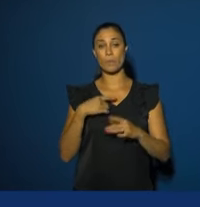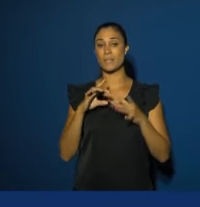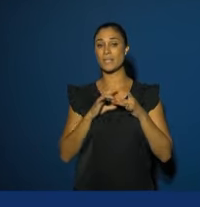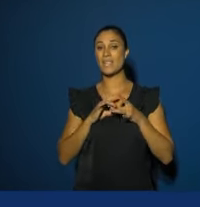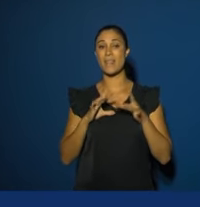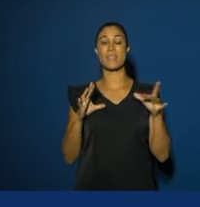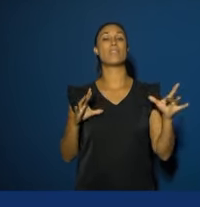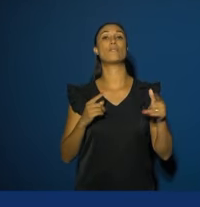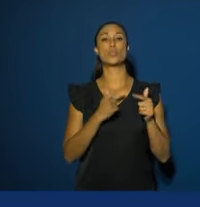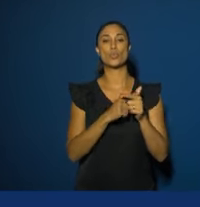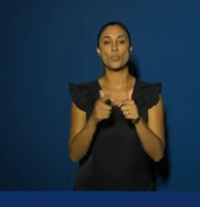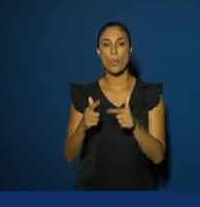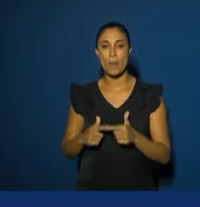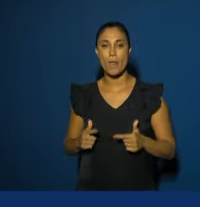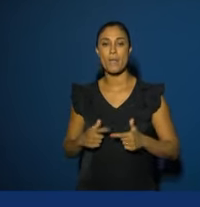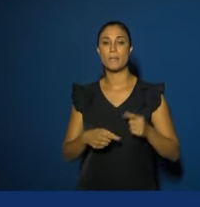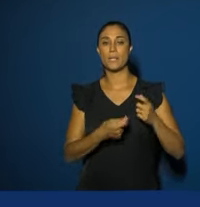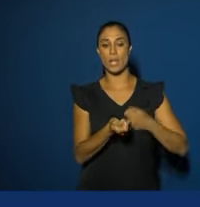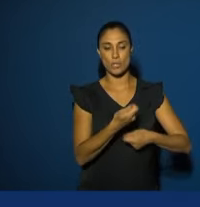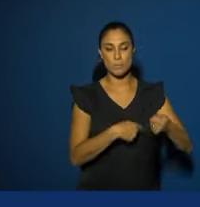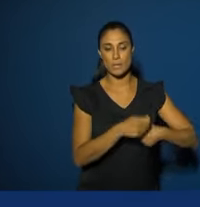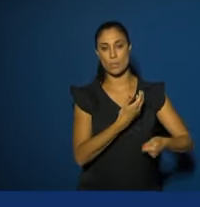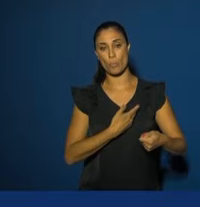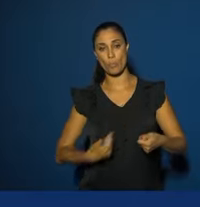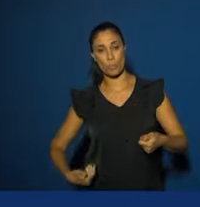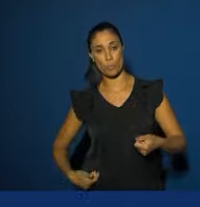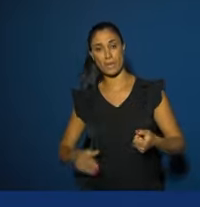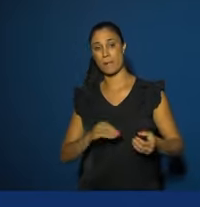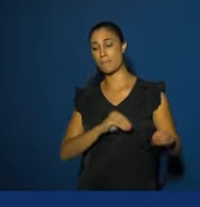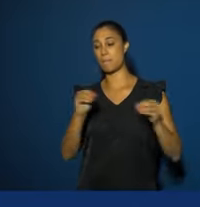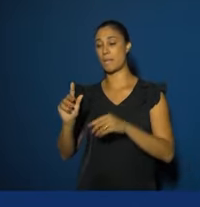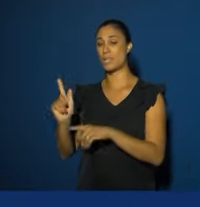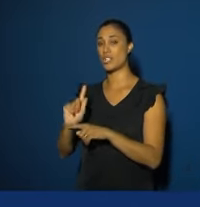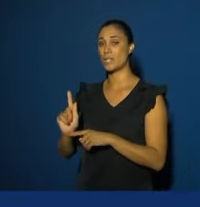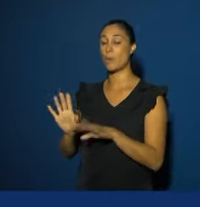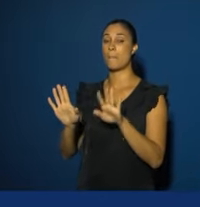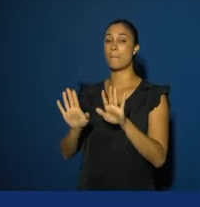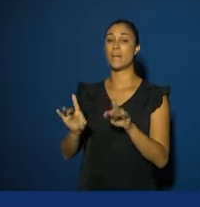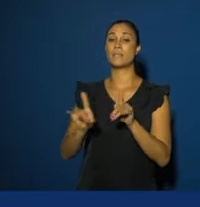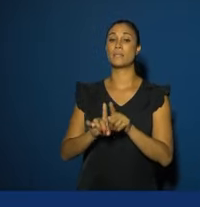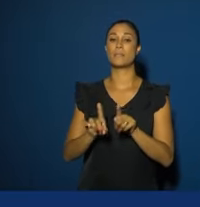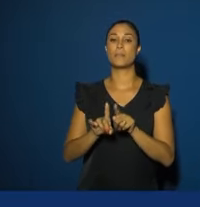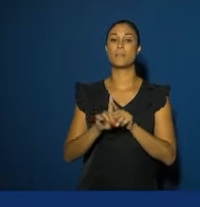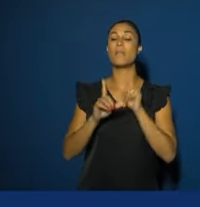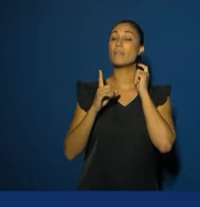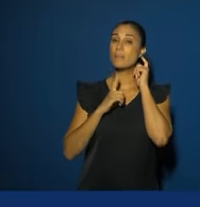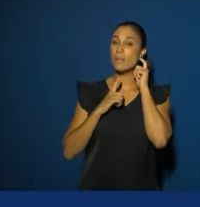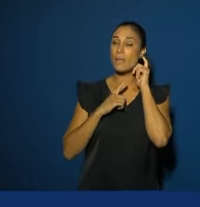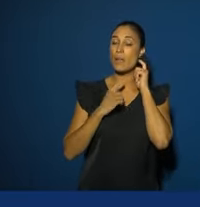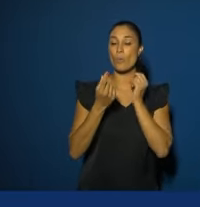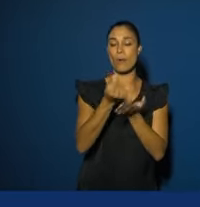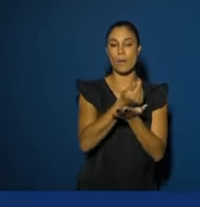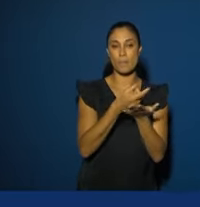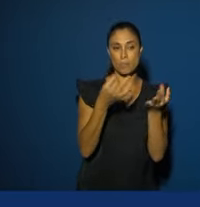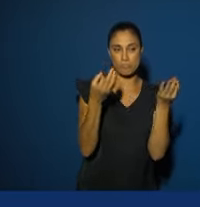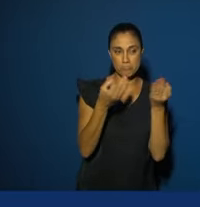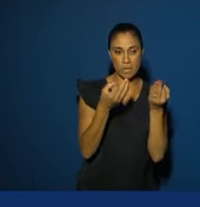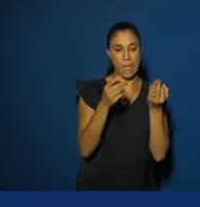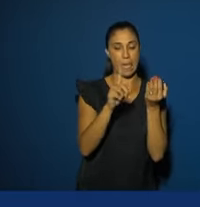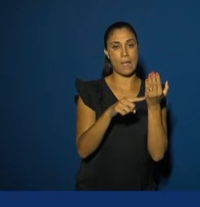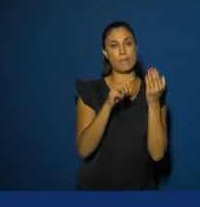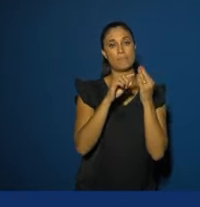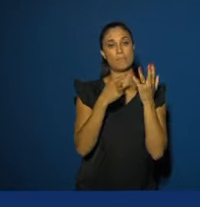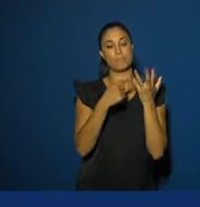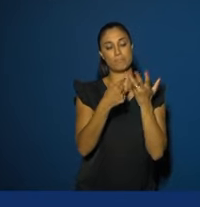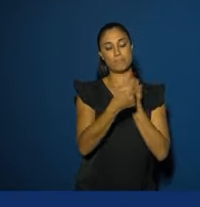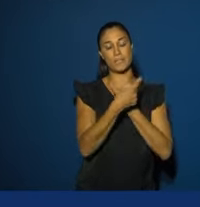ver Liv das amarras típicas da administração pública paraa gestão mas também para ter uma estrutura de Capital eficiente Acho que são pontos que